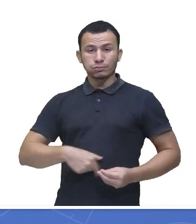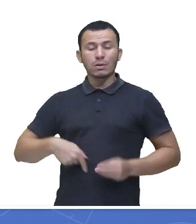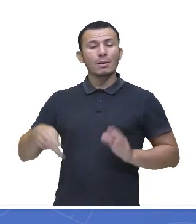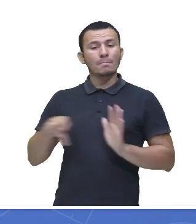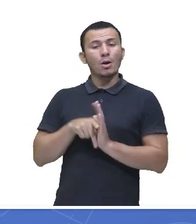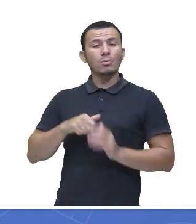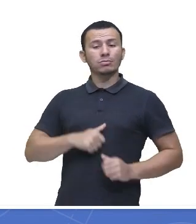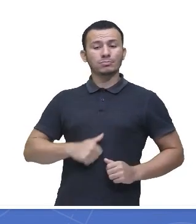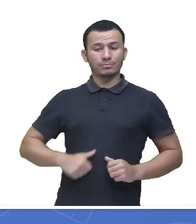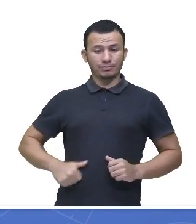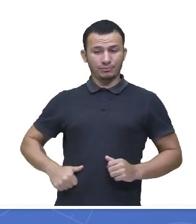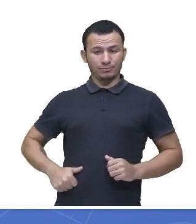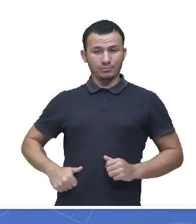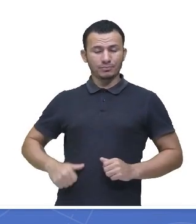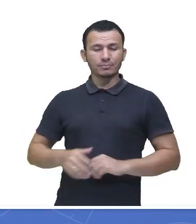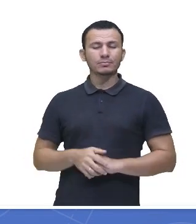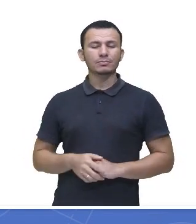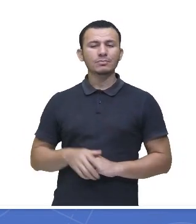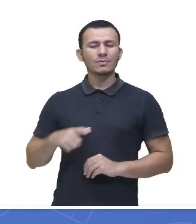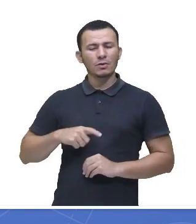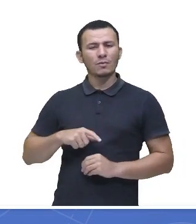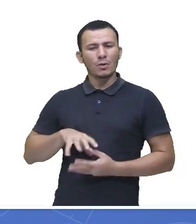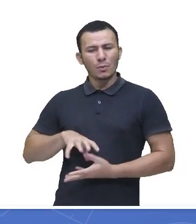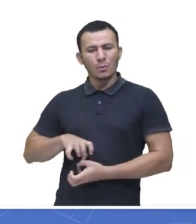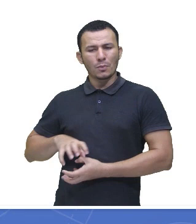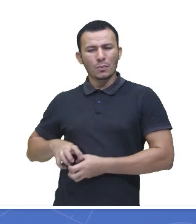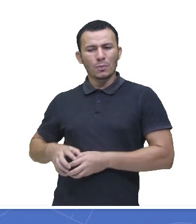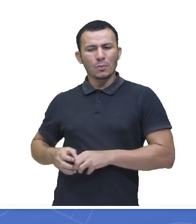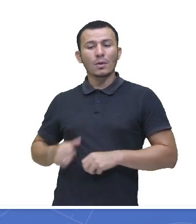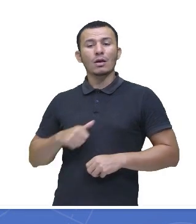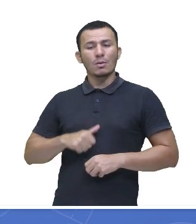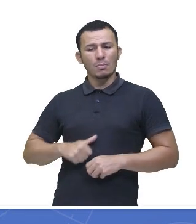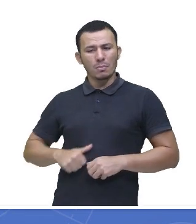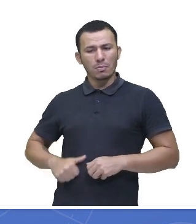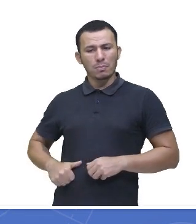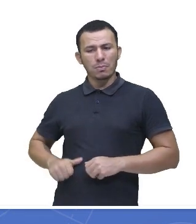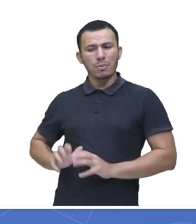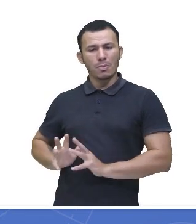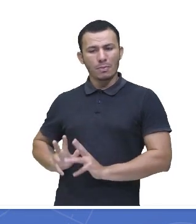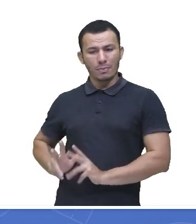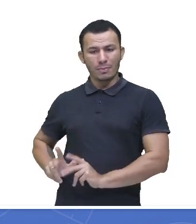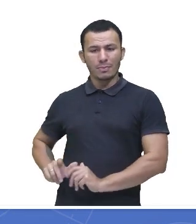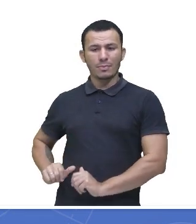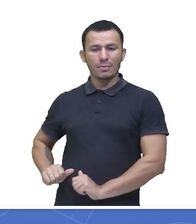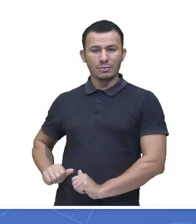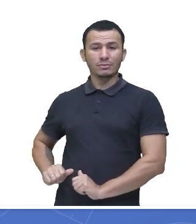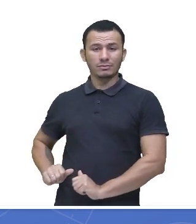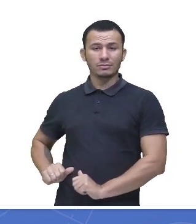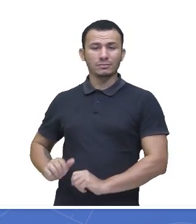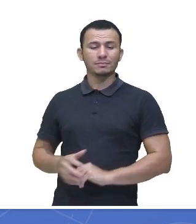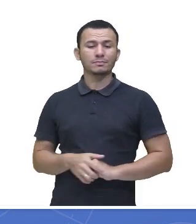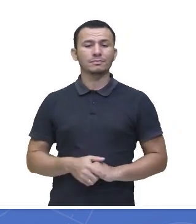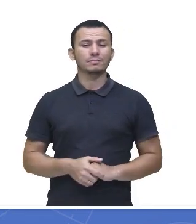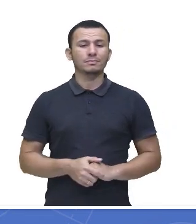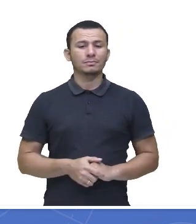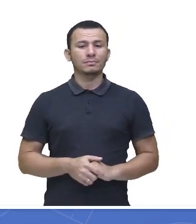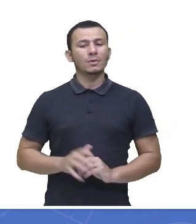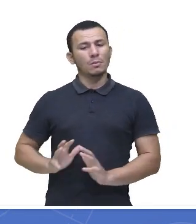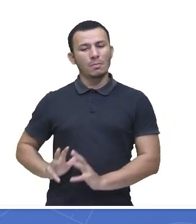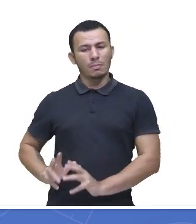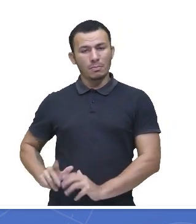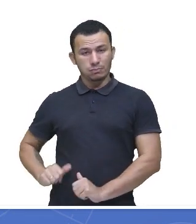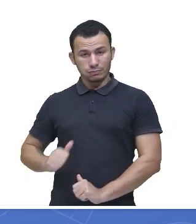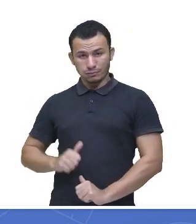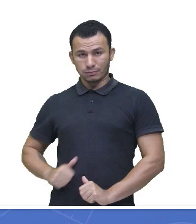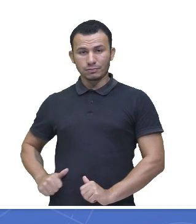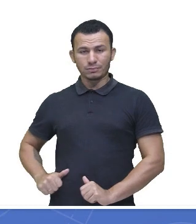vai absorvendo água, vai formando fezes até a última etapa, que é aqui, ó, no reto. É aí que as fezes vão se